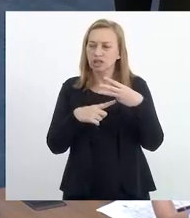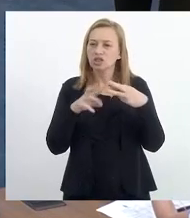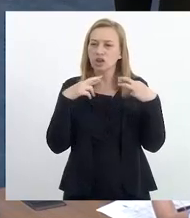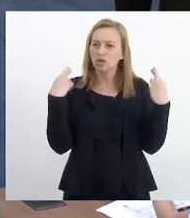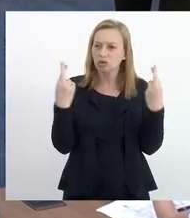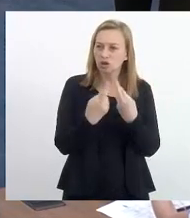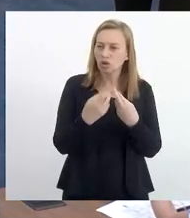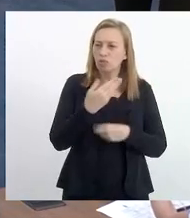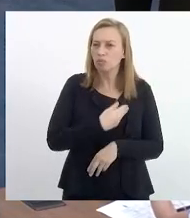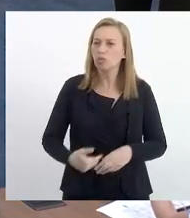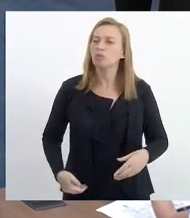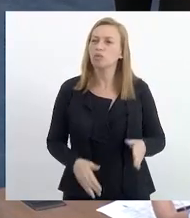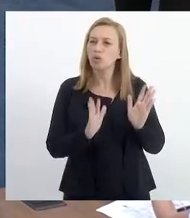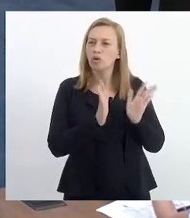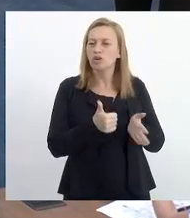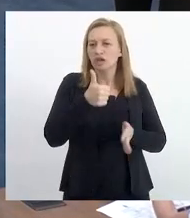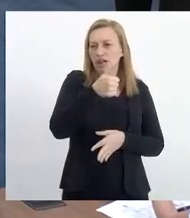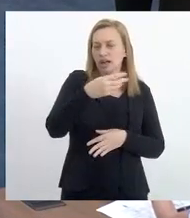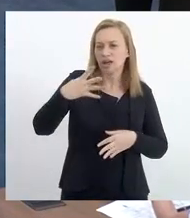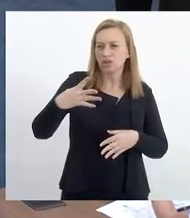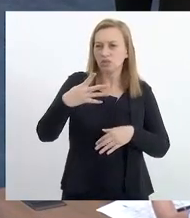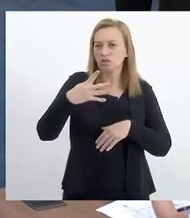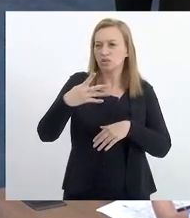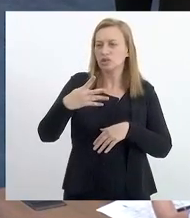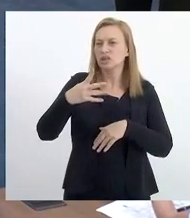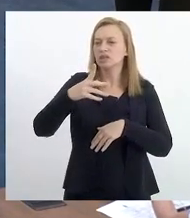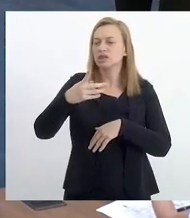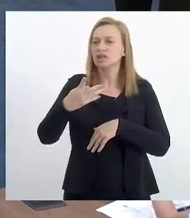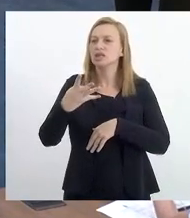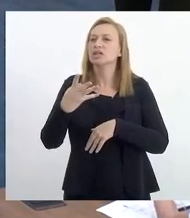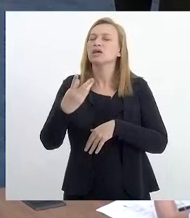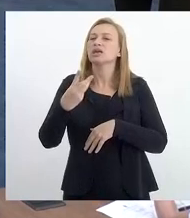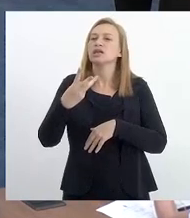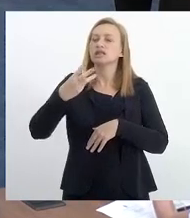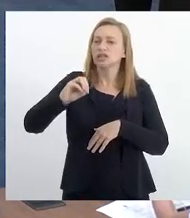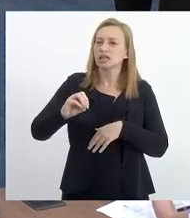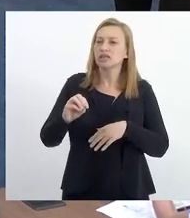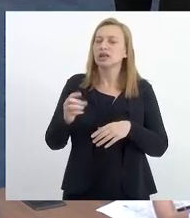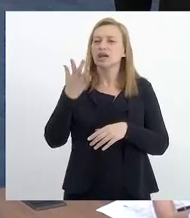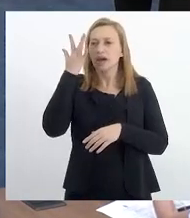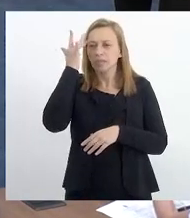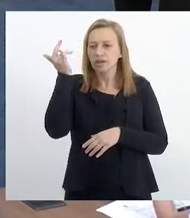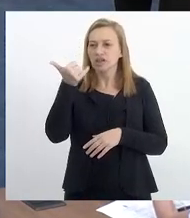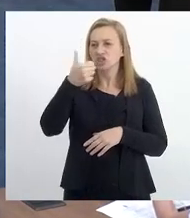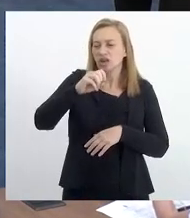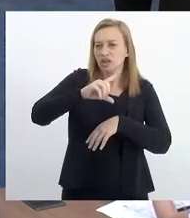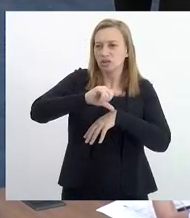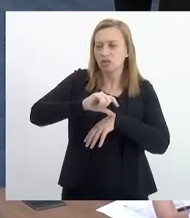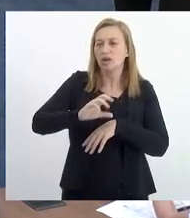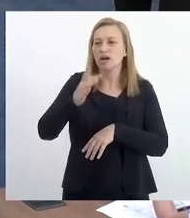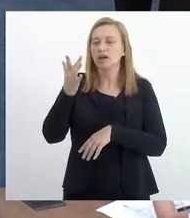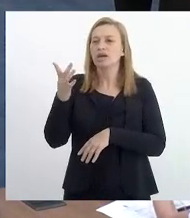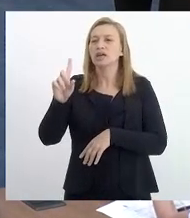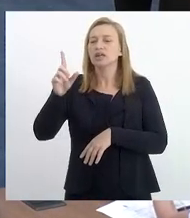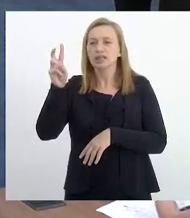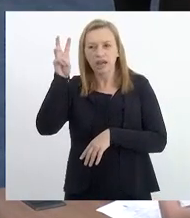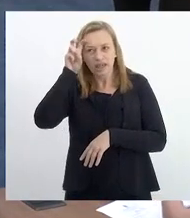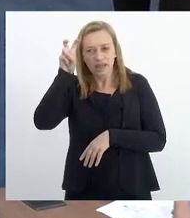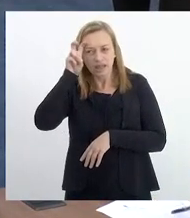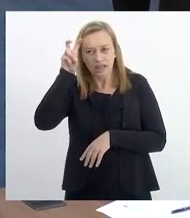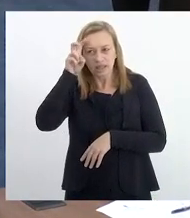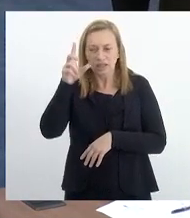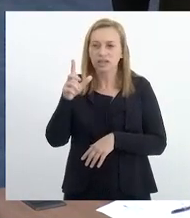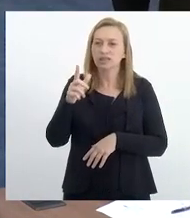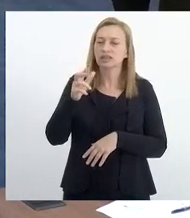Uma hoje, às 14h30, amanhã às 10 horas, deputado Luiz Paulo, e na quinta-feira, deputado Rodrigo Amorim, também às 10 da